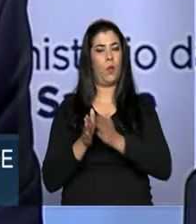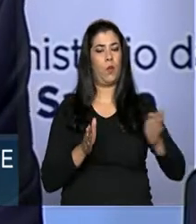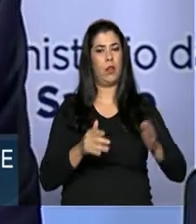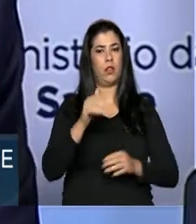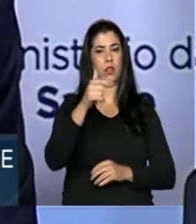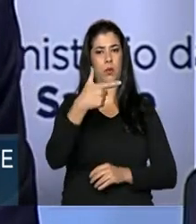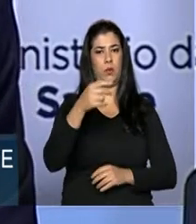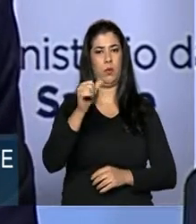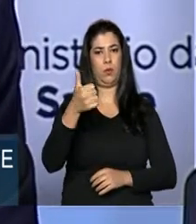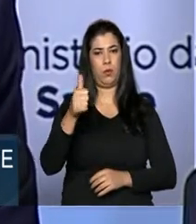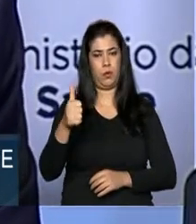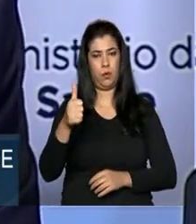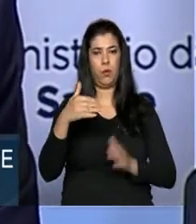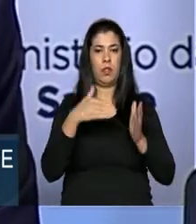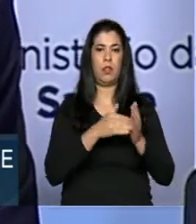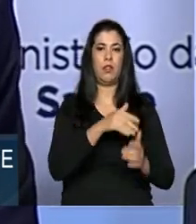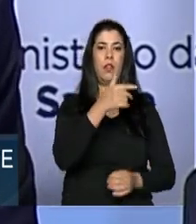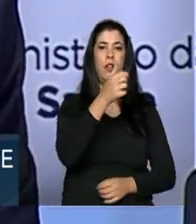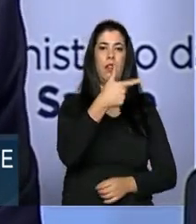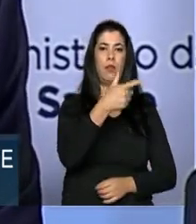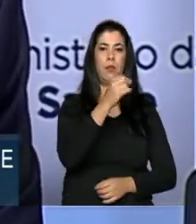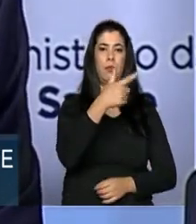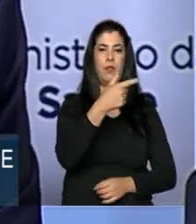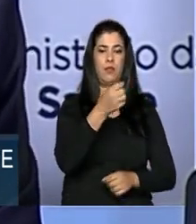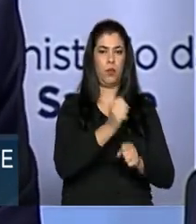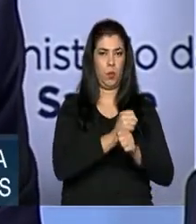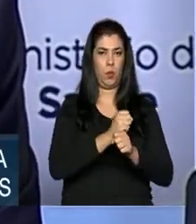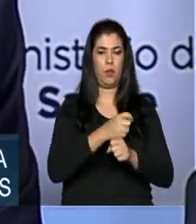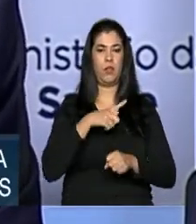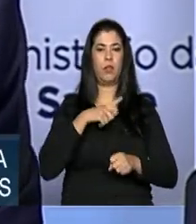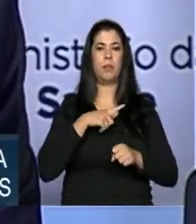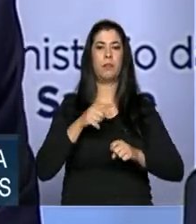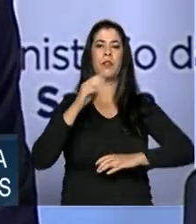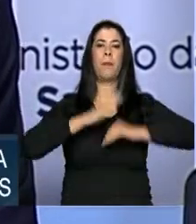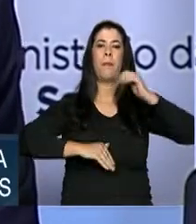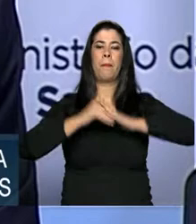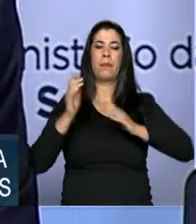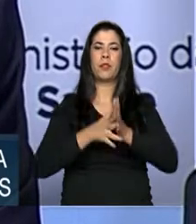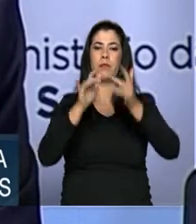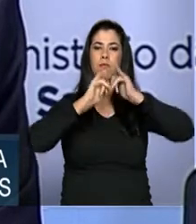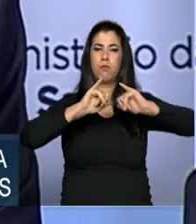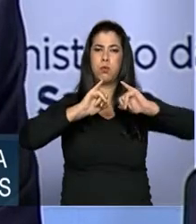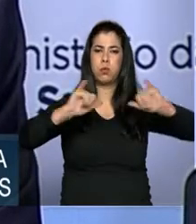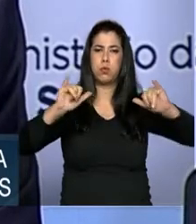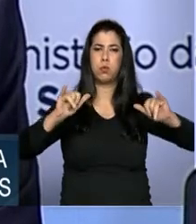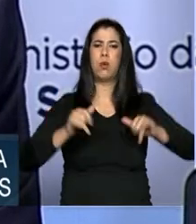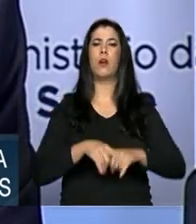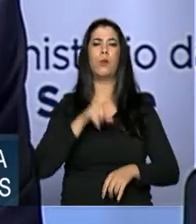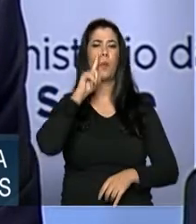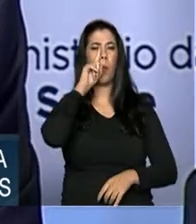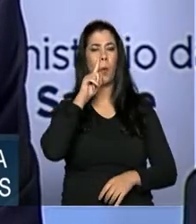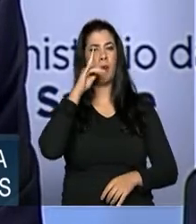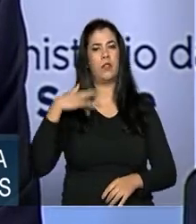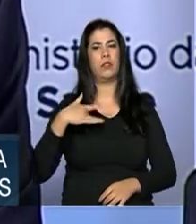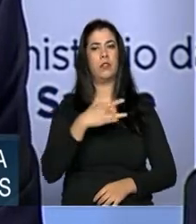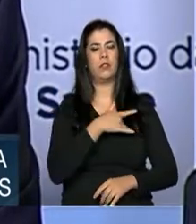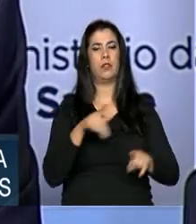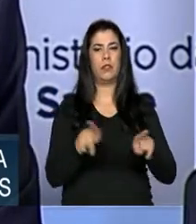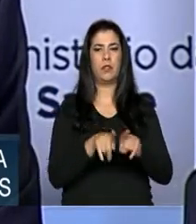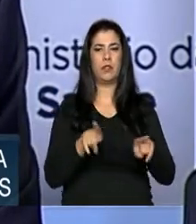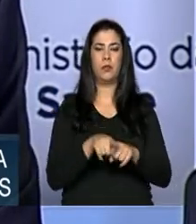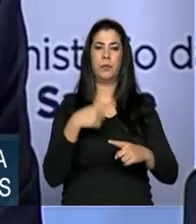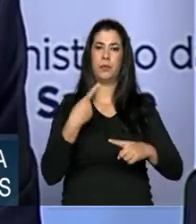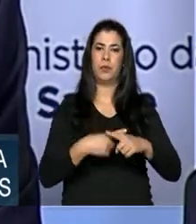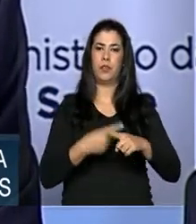plano de enfrentamento das doenças crônicas, da promoção da saúde, né, do enfrentamento dos fatores de risco. E é graças